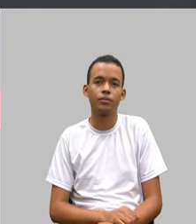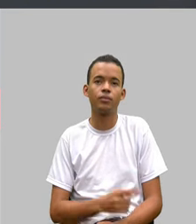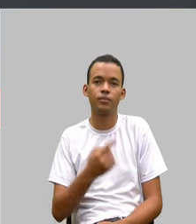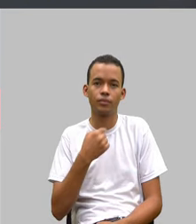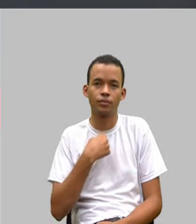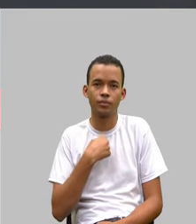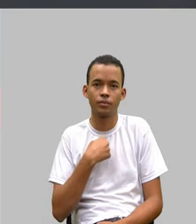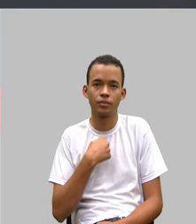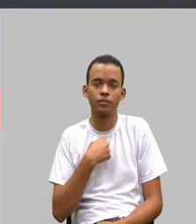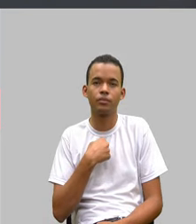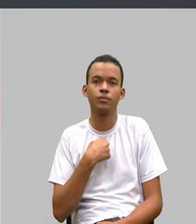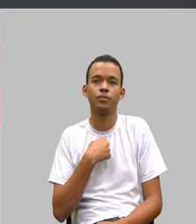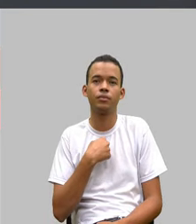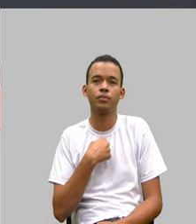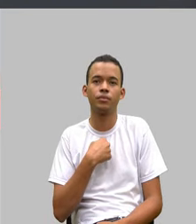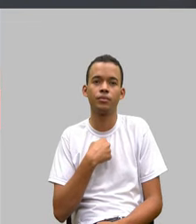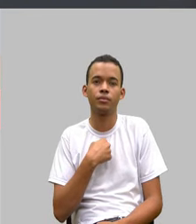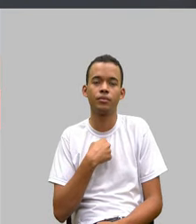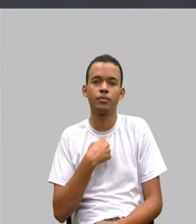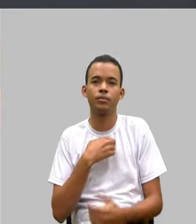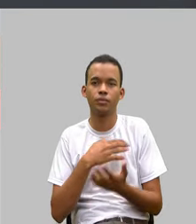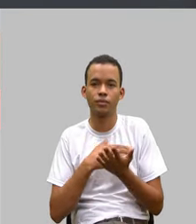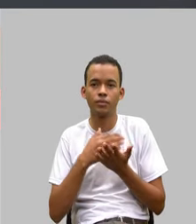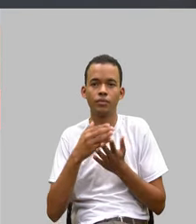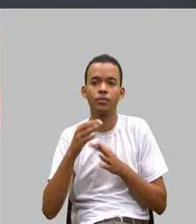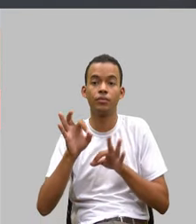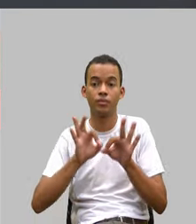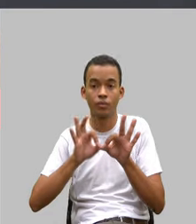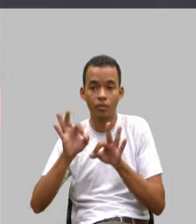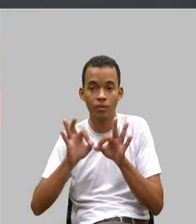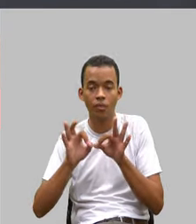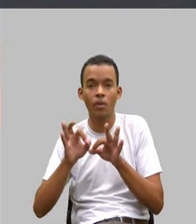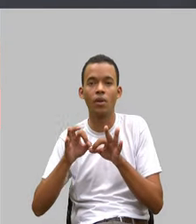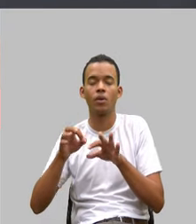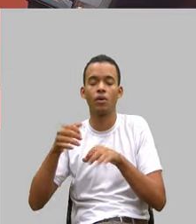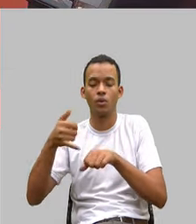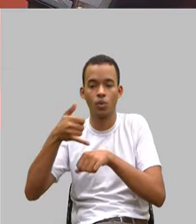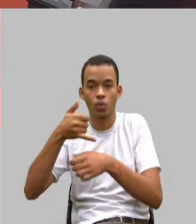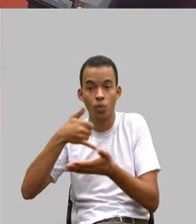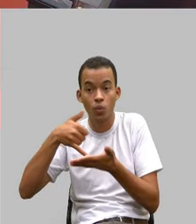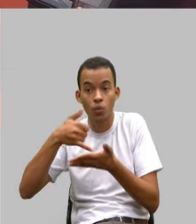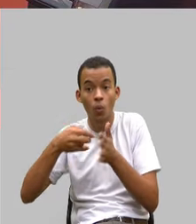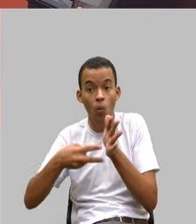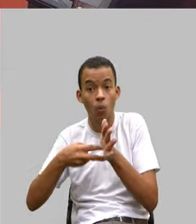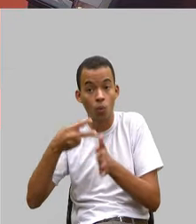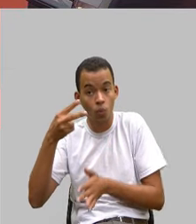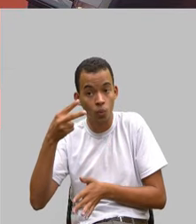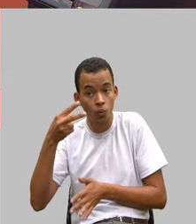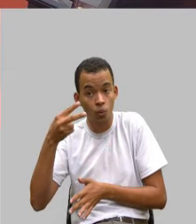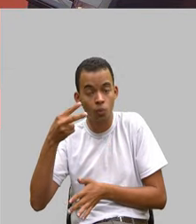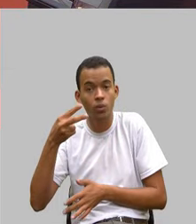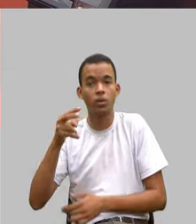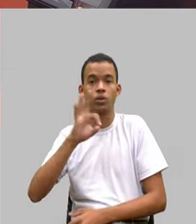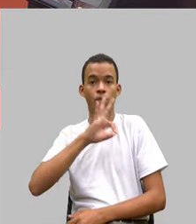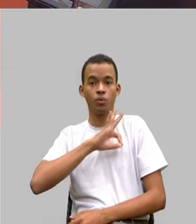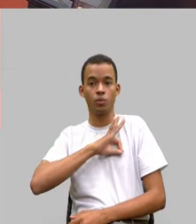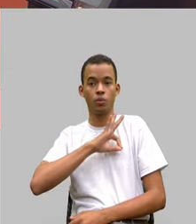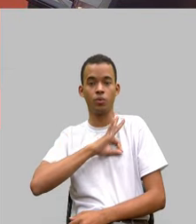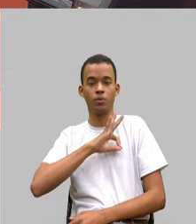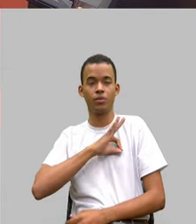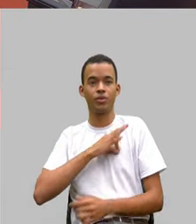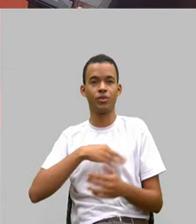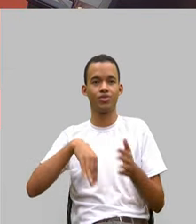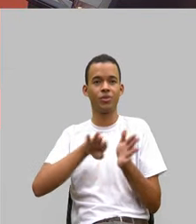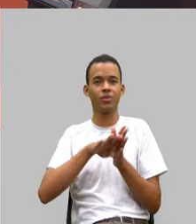a segunda Leva do remédio dele que a polícia chegou lá em casa nessa manhã eu tô um pouco confusa